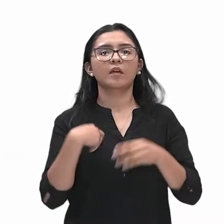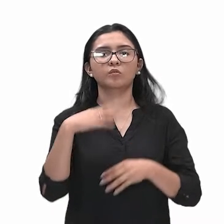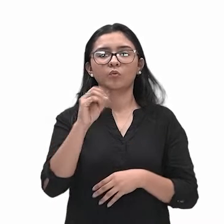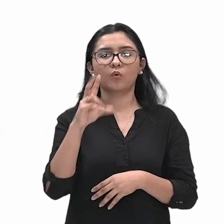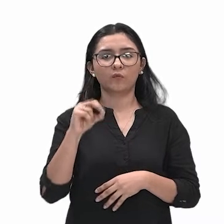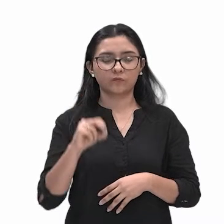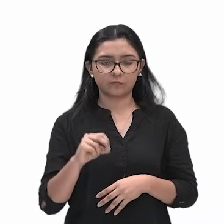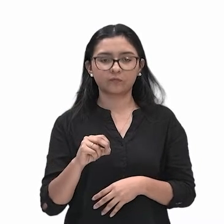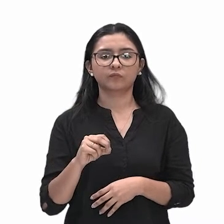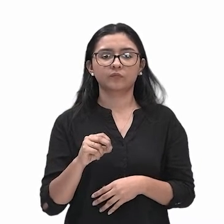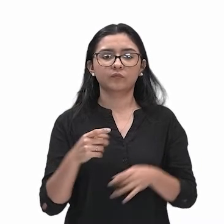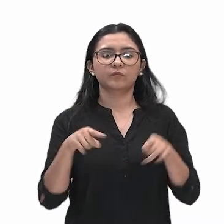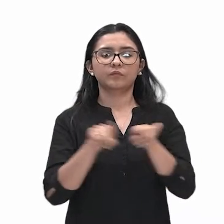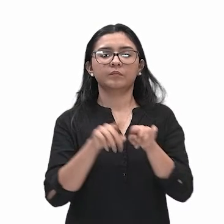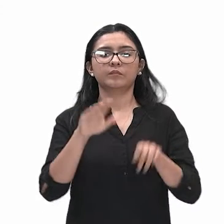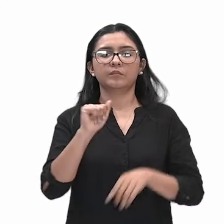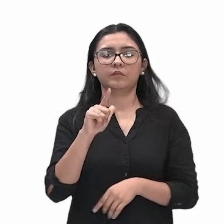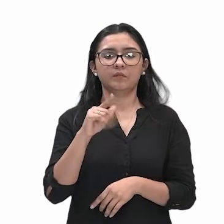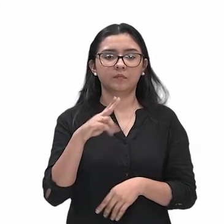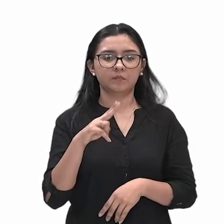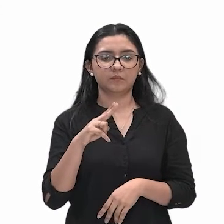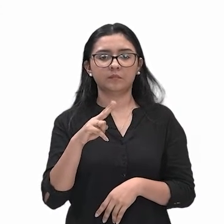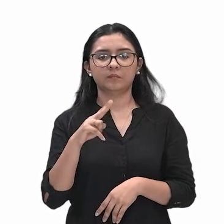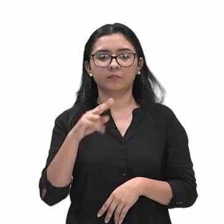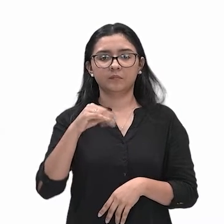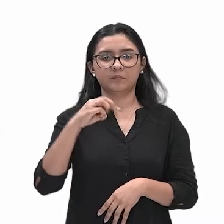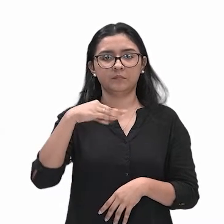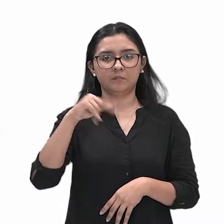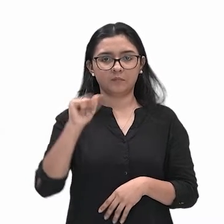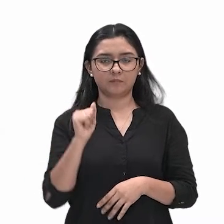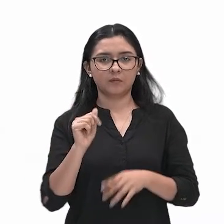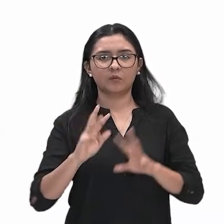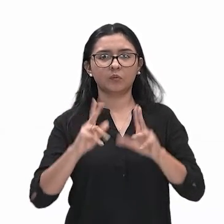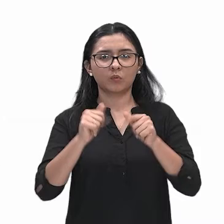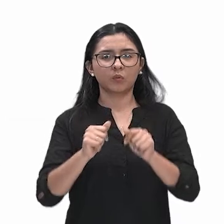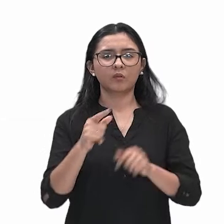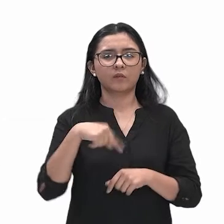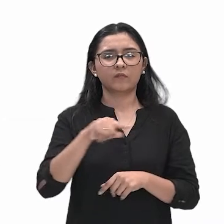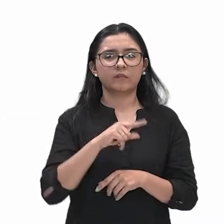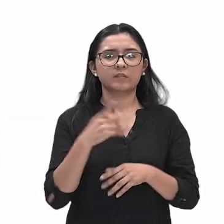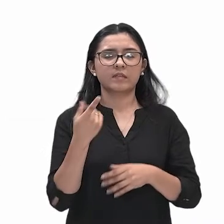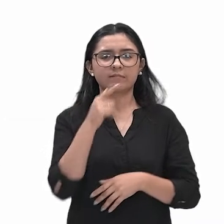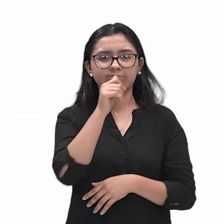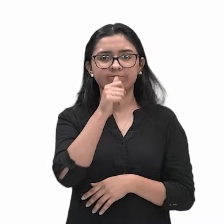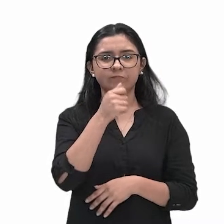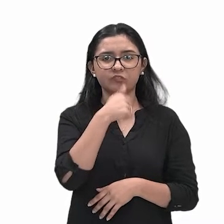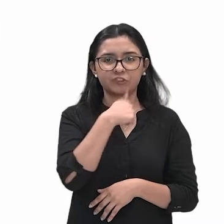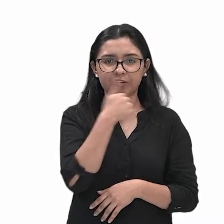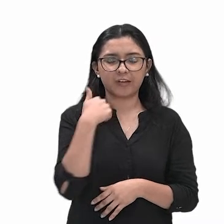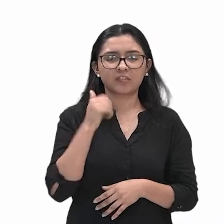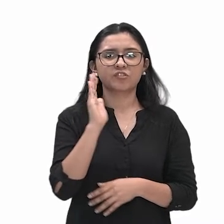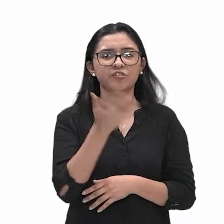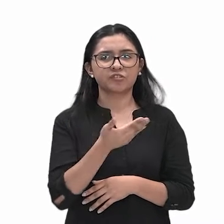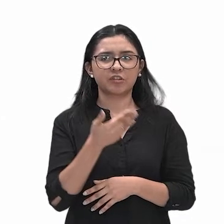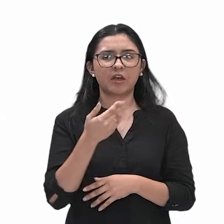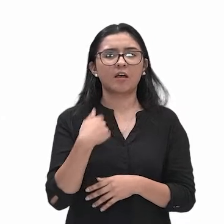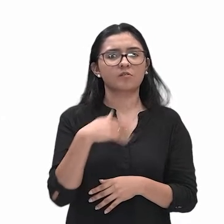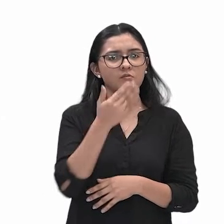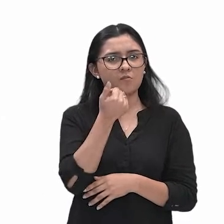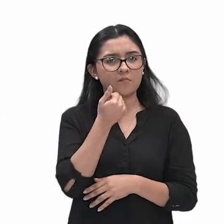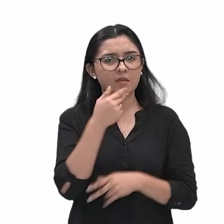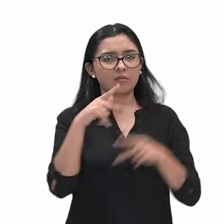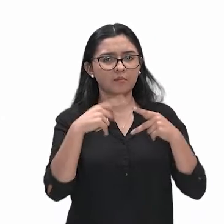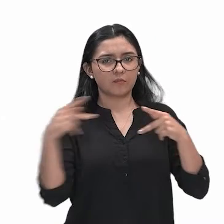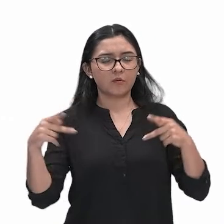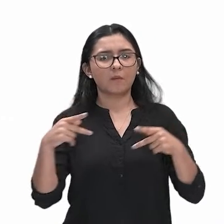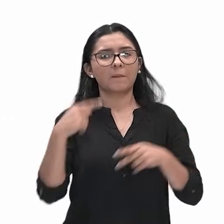é a albumina. E aí todo mundo que fala em dieta, né, eu estou consumindo proteína, já pensa logo, né, no ovo, no